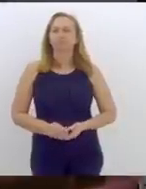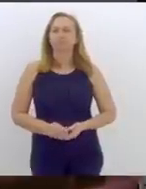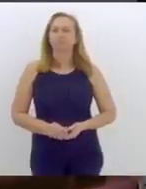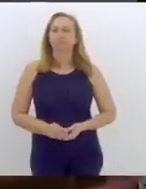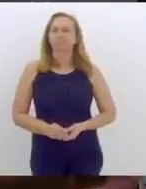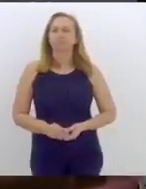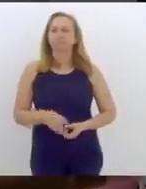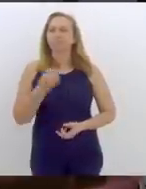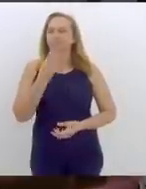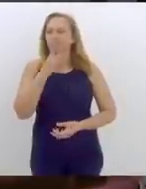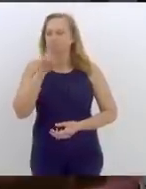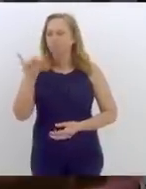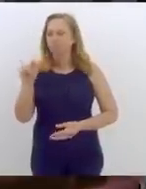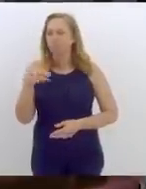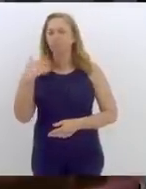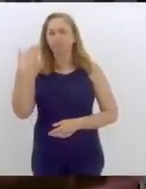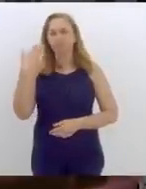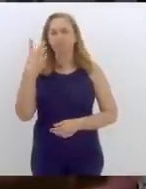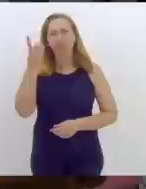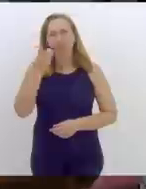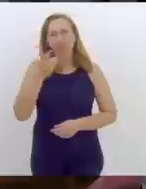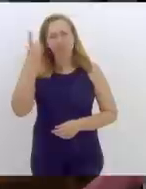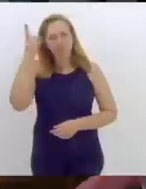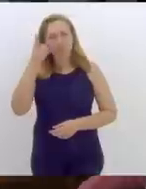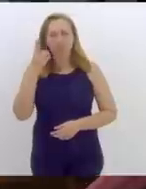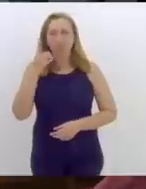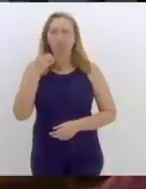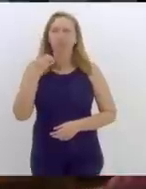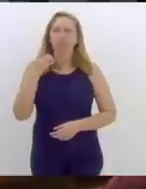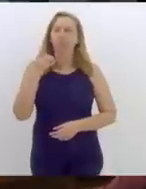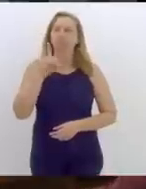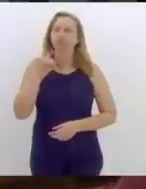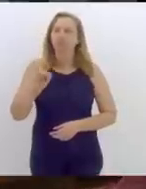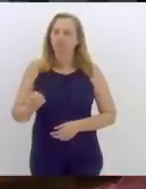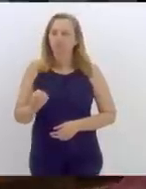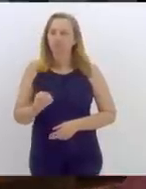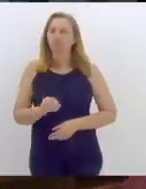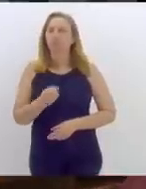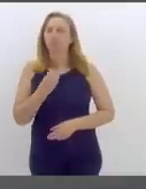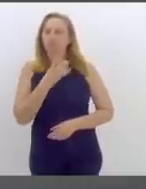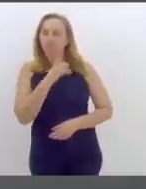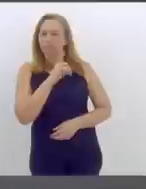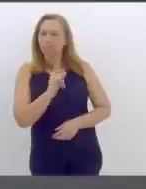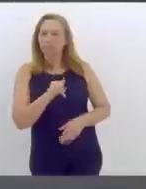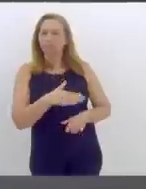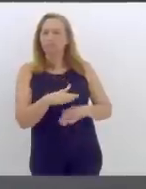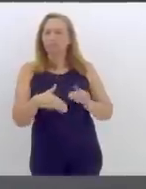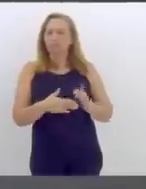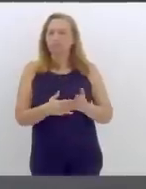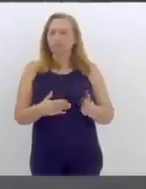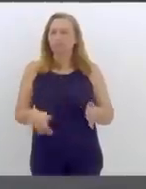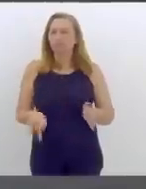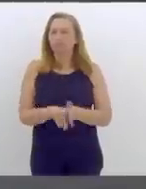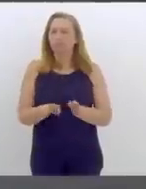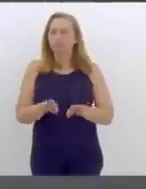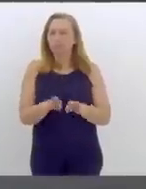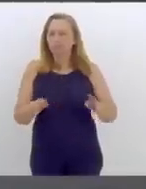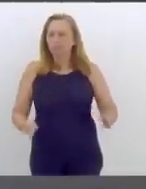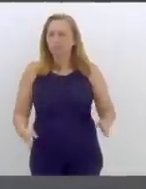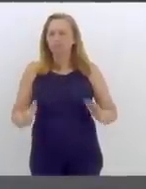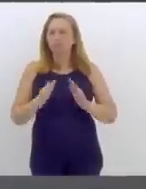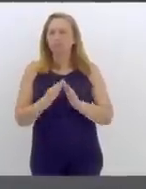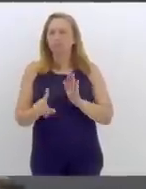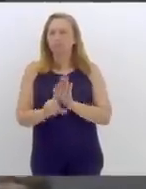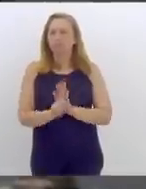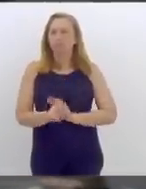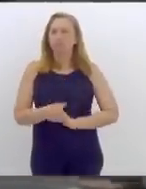podia Deputado Marcelo Dino bom dia a quem cumprimentando o comprimento os demais componentes da mesa dessa casa parlamentar